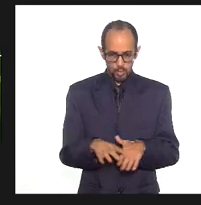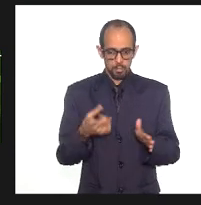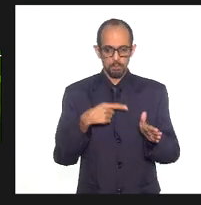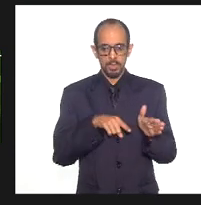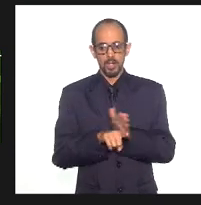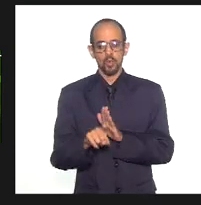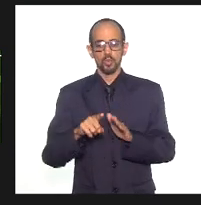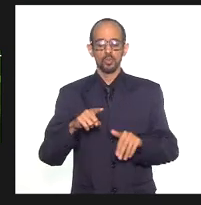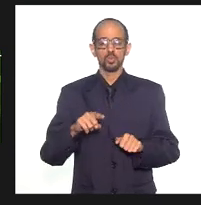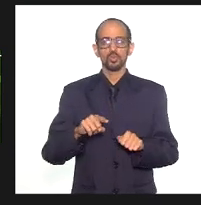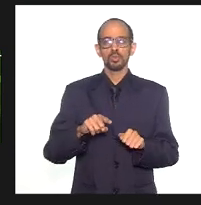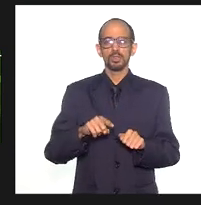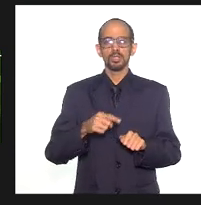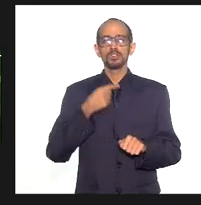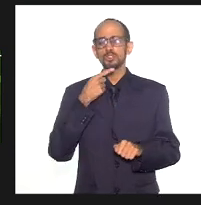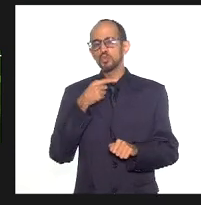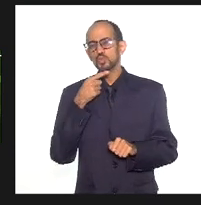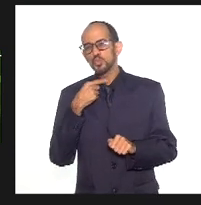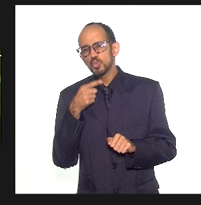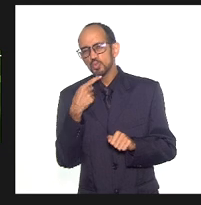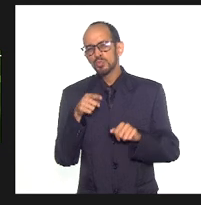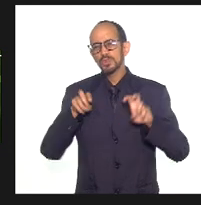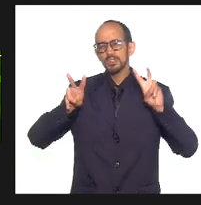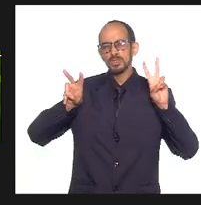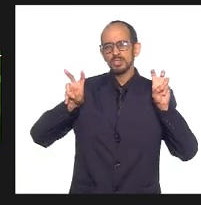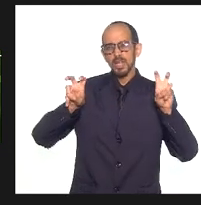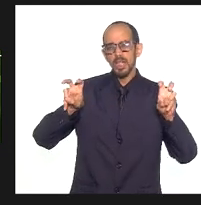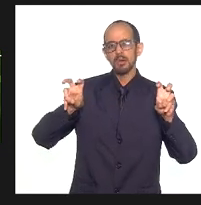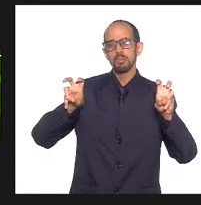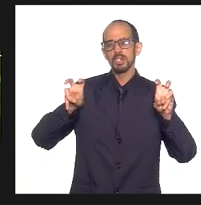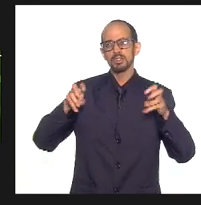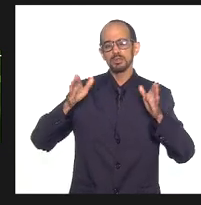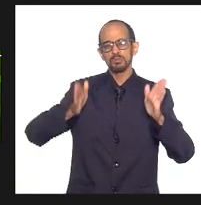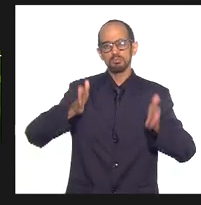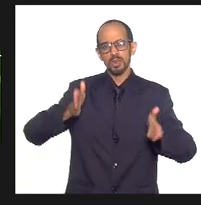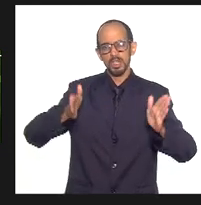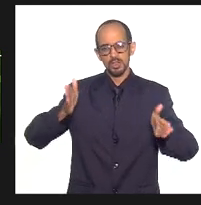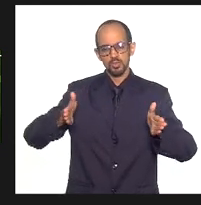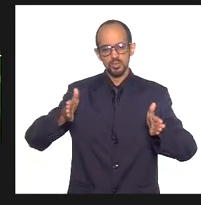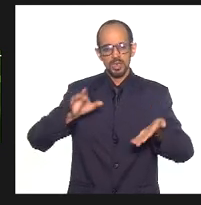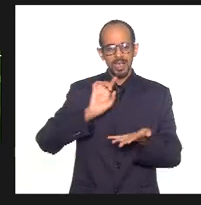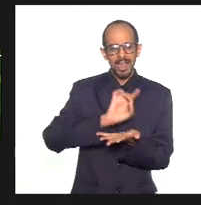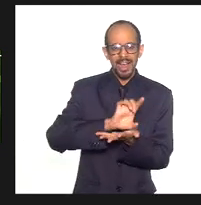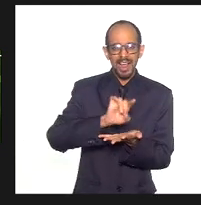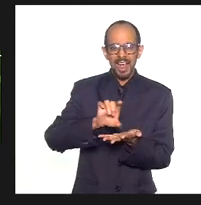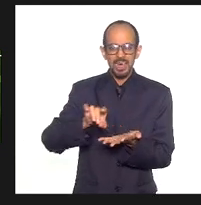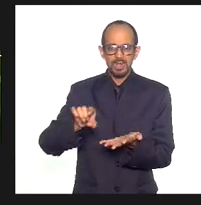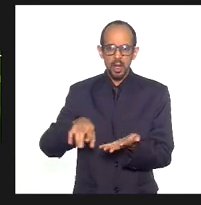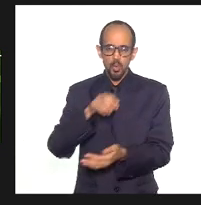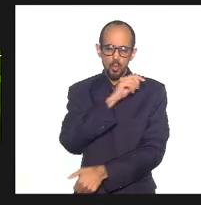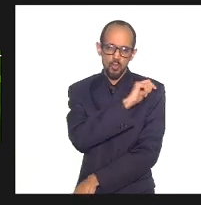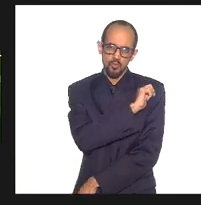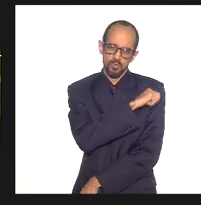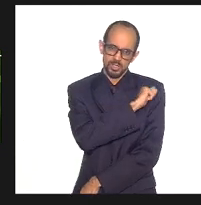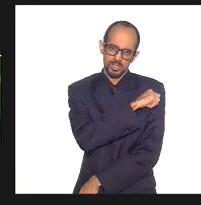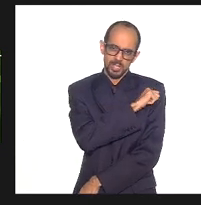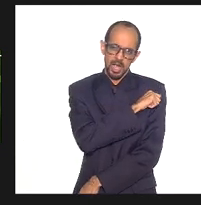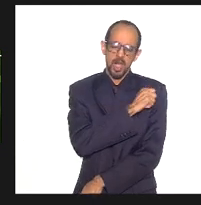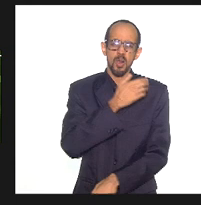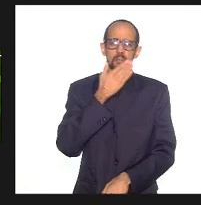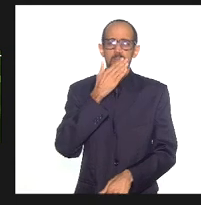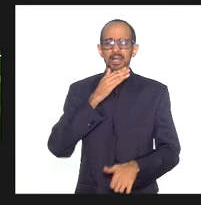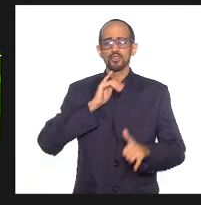perguntas, quesitos, por temas, períodos, por campos, né? E cada auditor, dentro da sua autonomia, pede